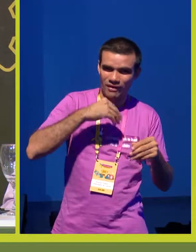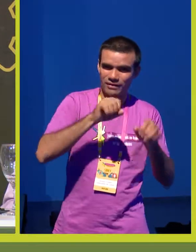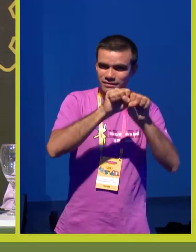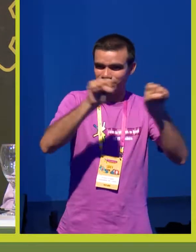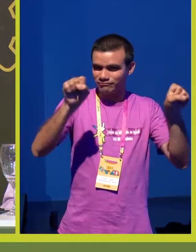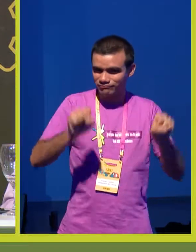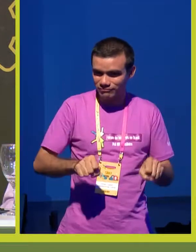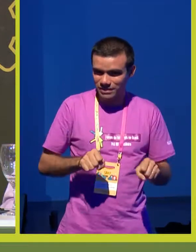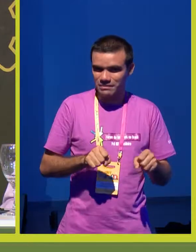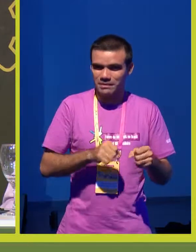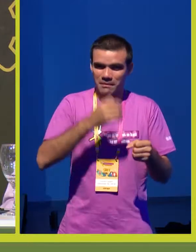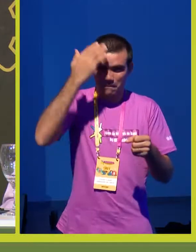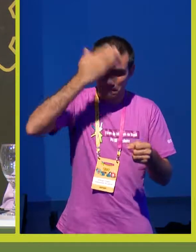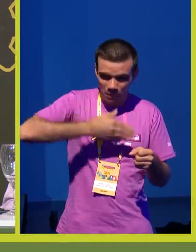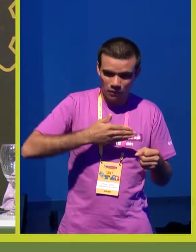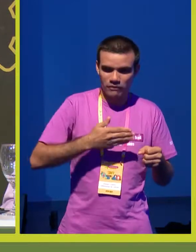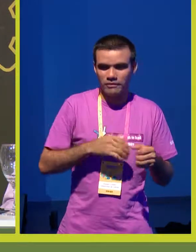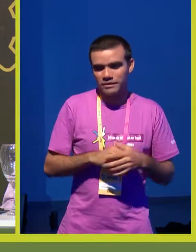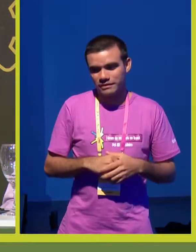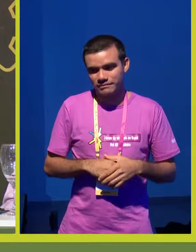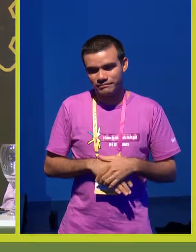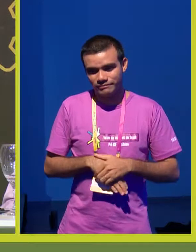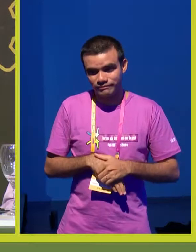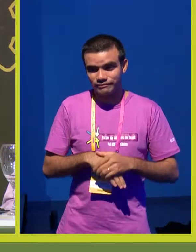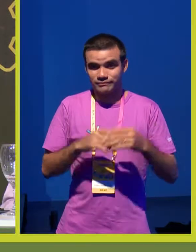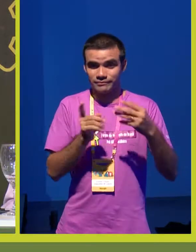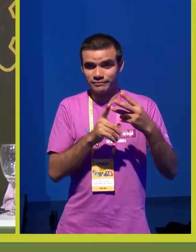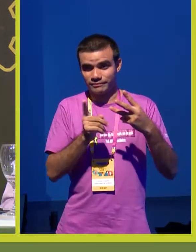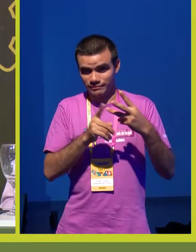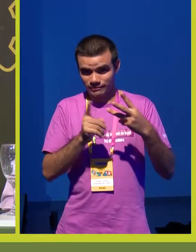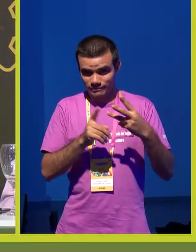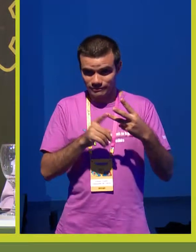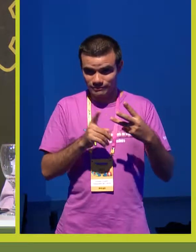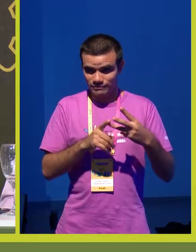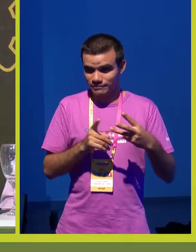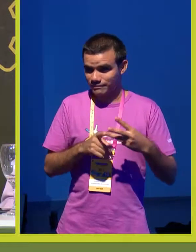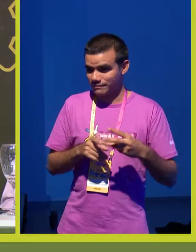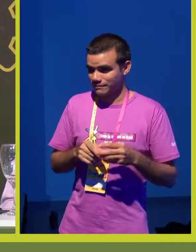por exemplo, de autenticação para todo mundo. Terceiro ponto